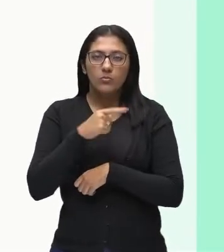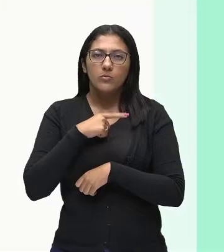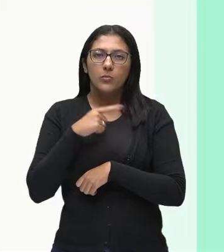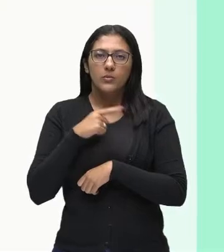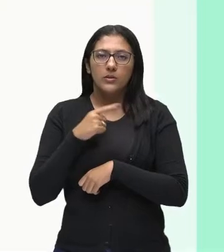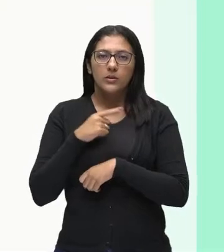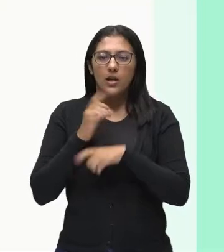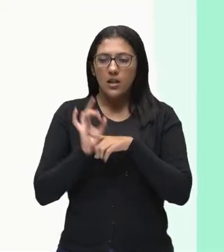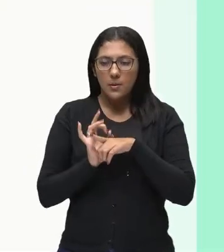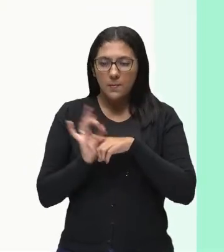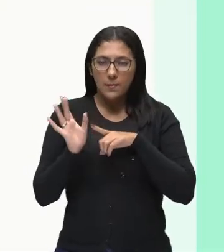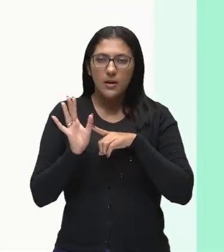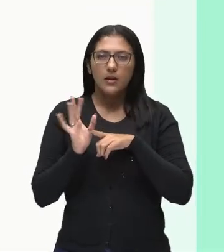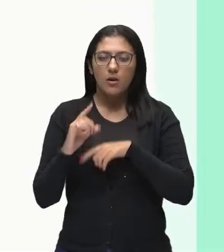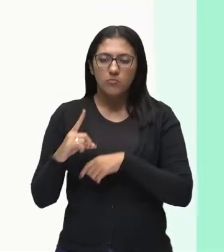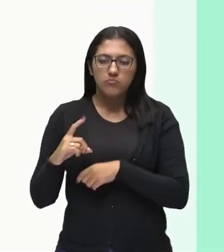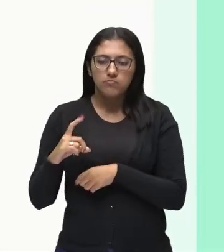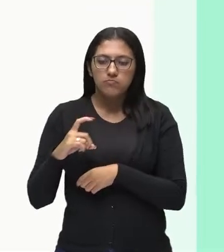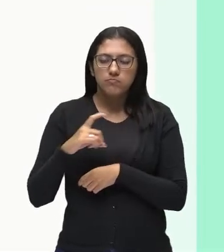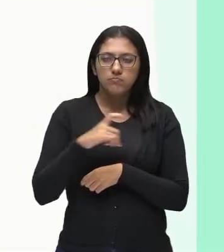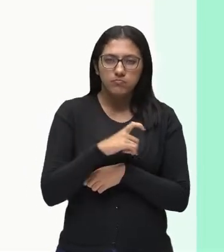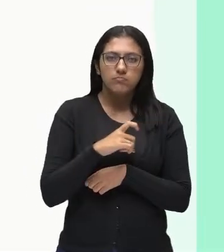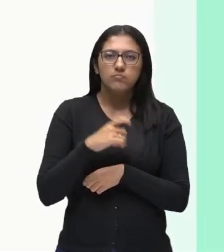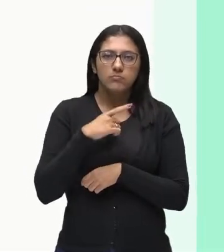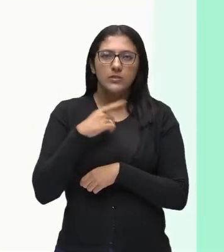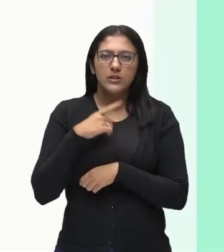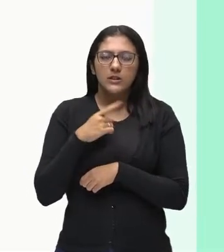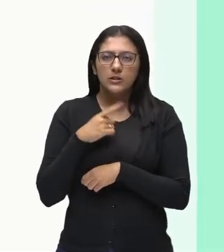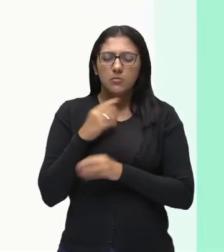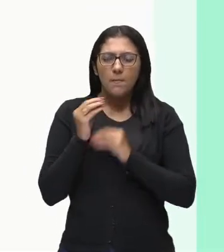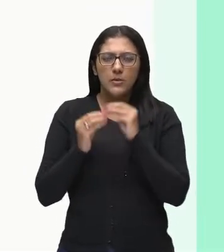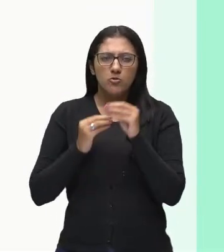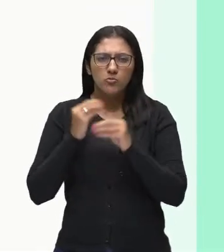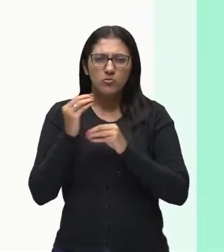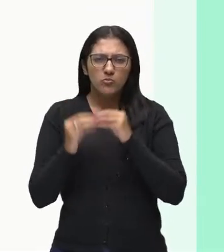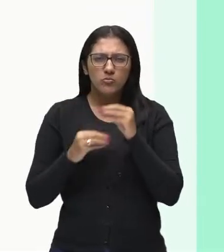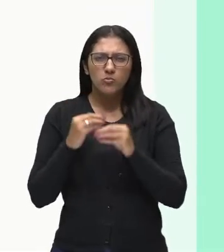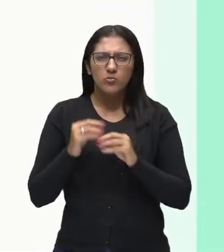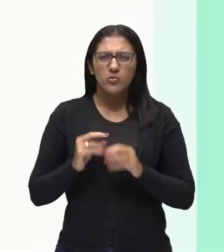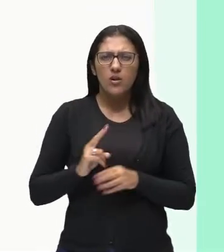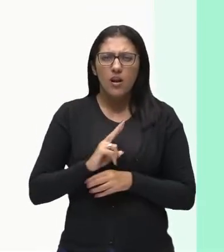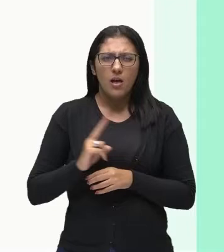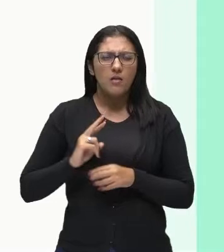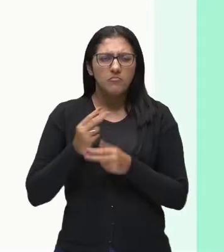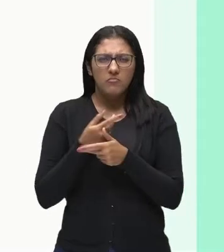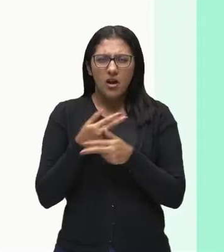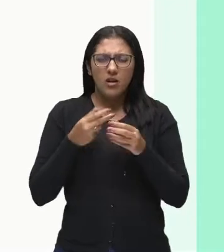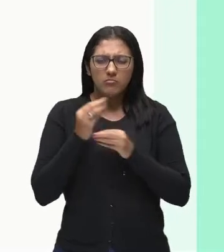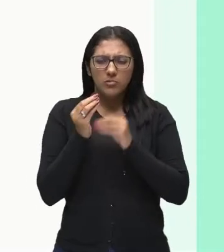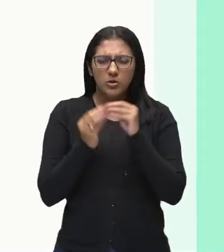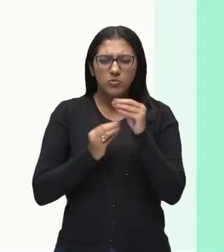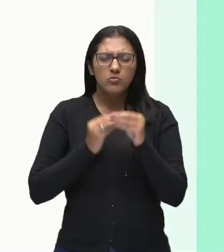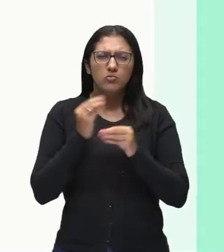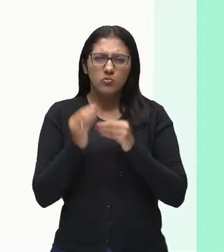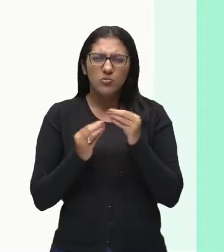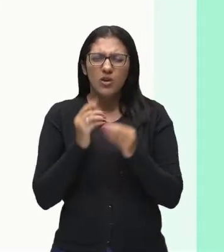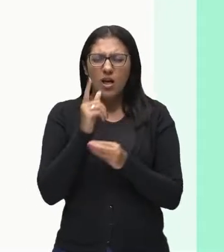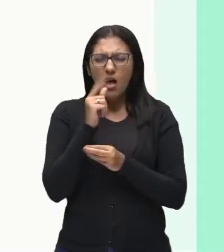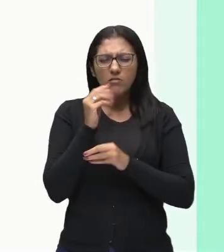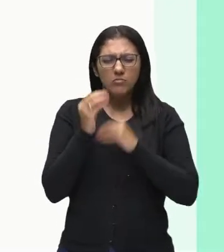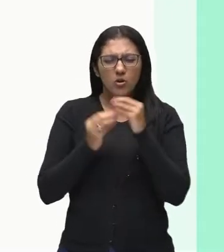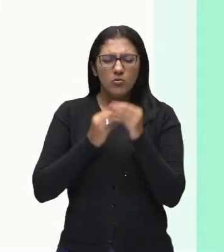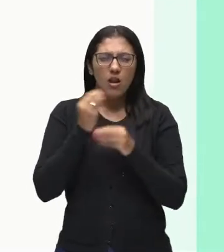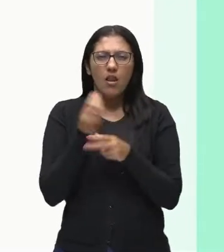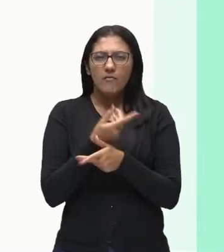seu sêmen. O sêmen ele é composto por espermatozoides e alguns líquidos ali também que